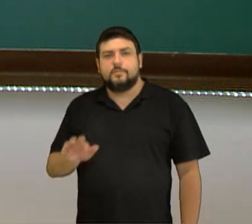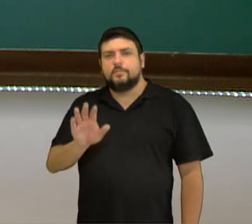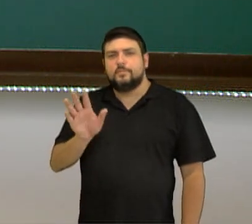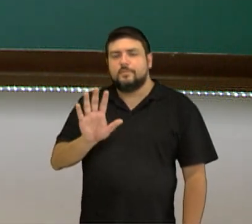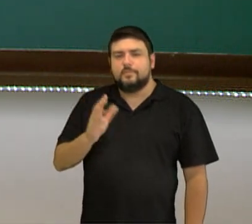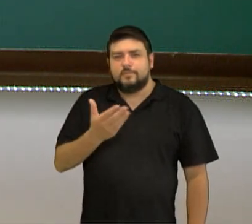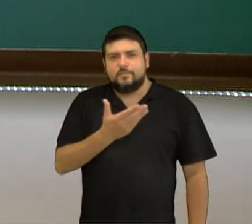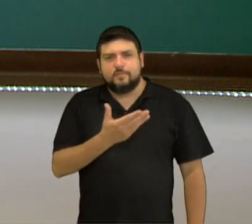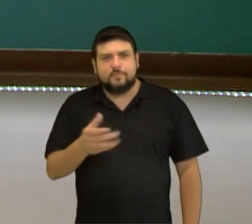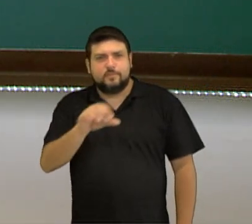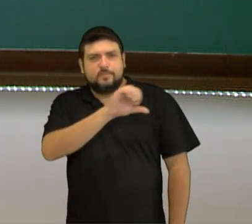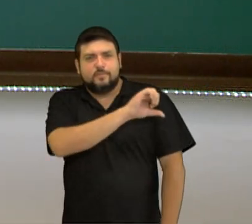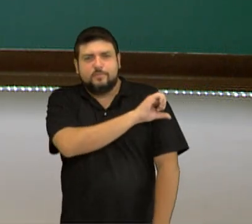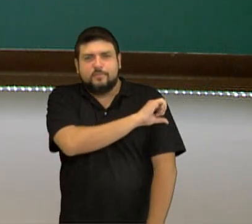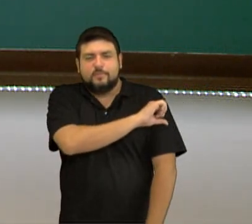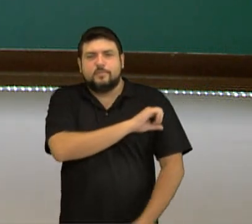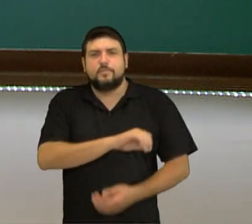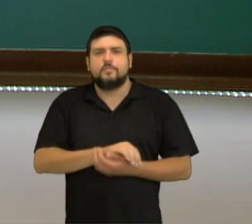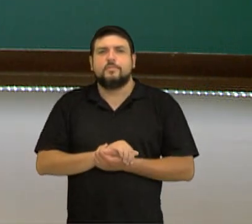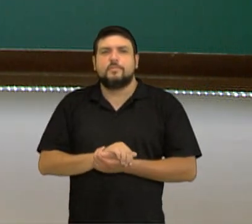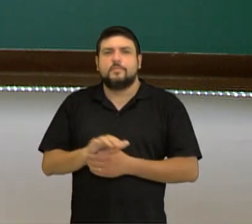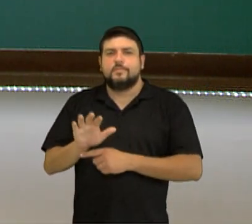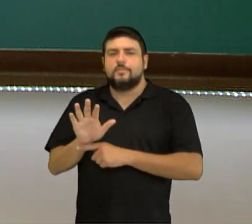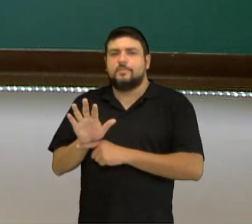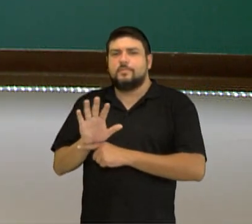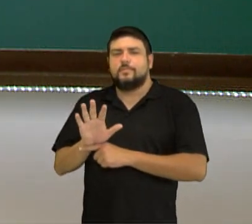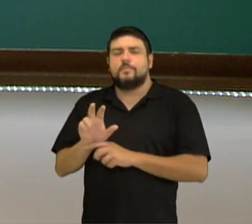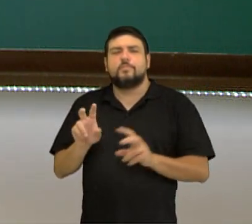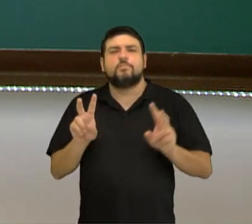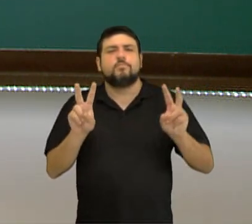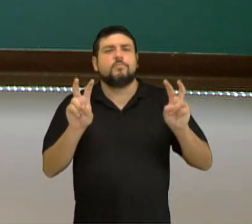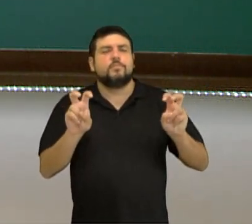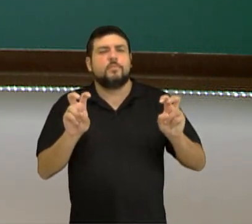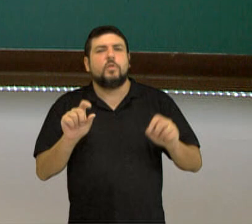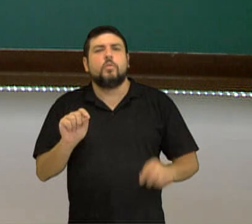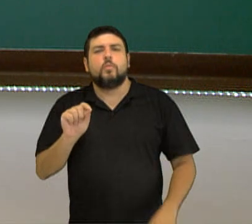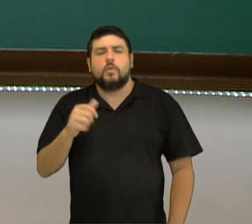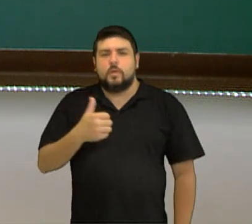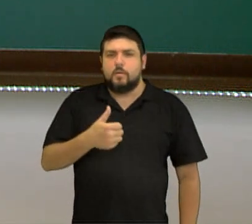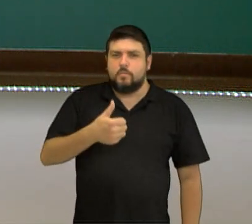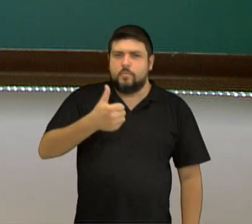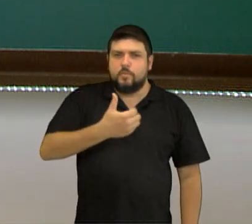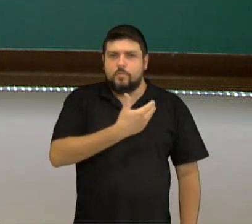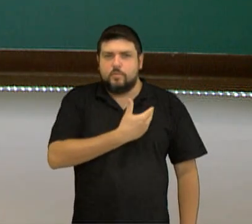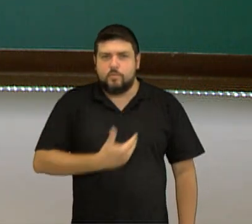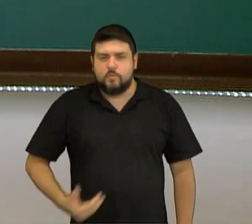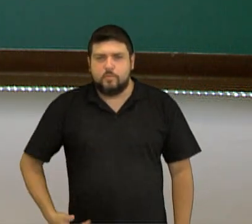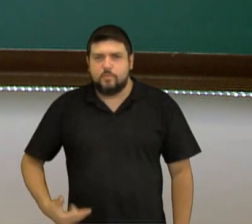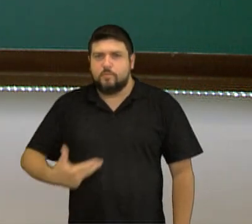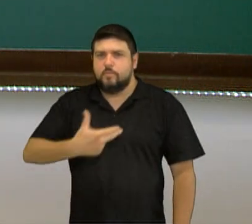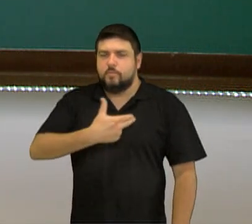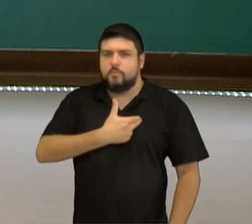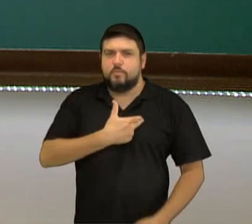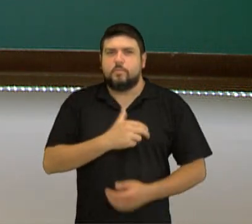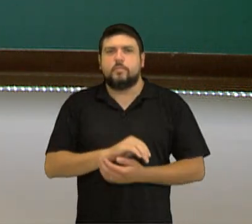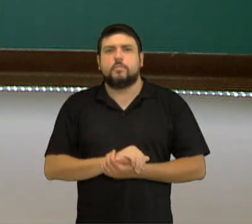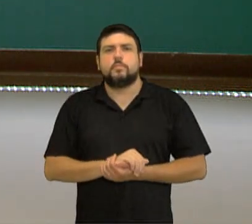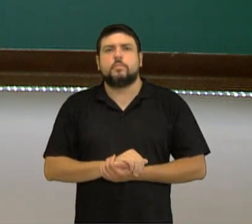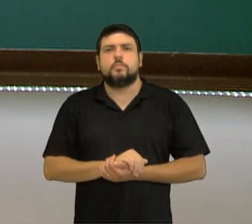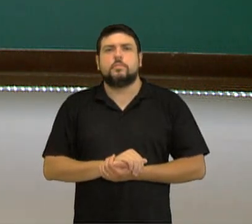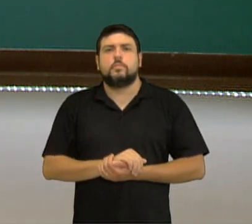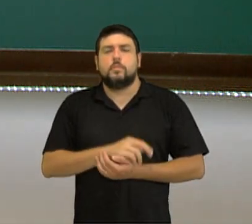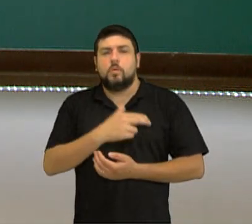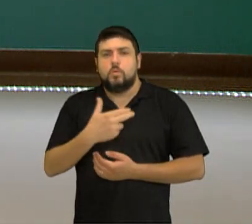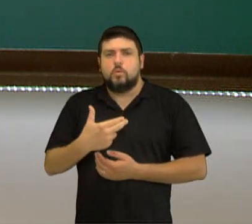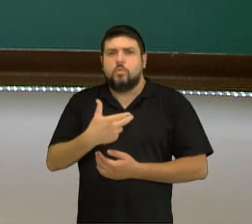Olá, estudantes do nono ano! Neste vídeo vamos falar sobre o primeiro governo de Getúlio Vargas. Getúlio Vargas que